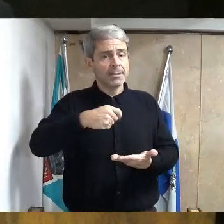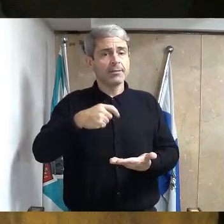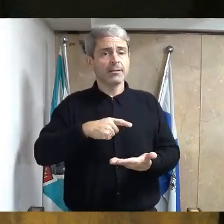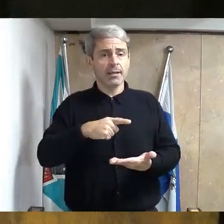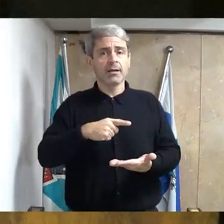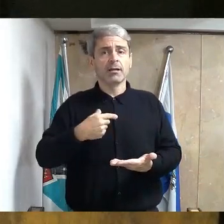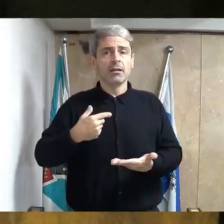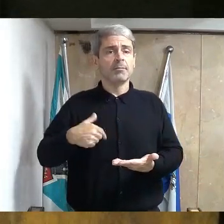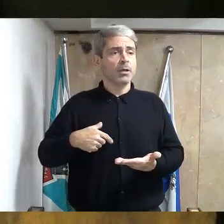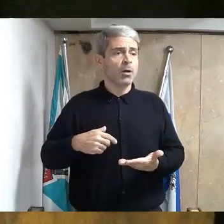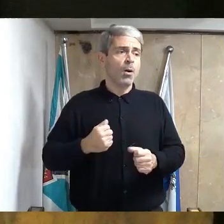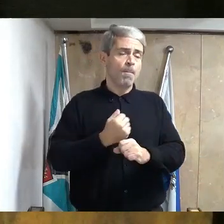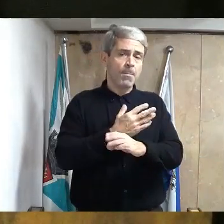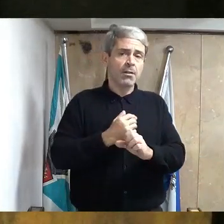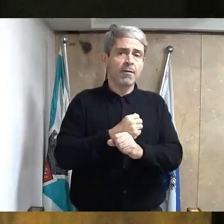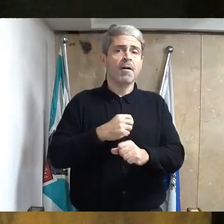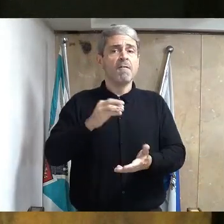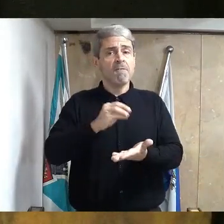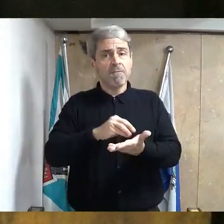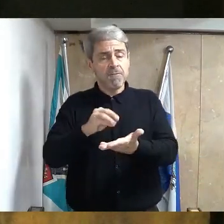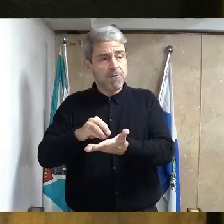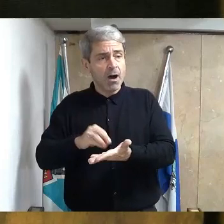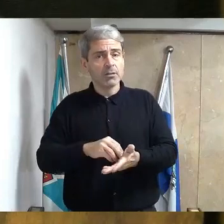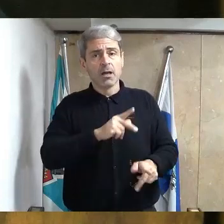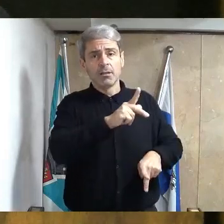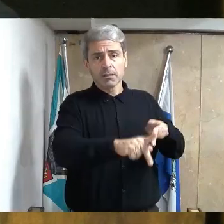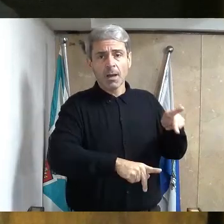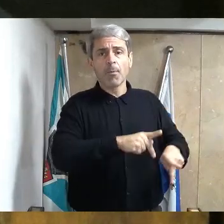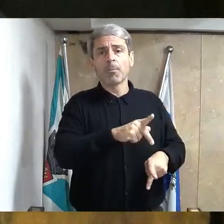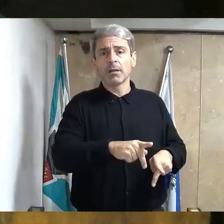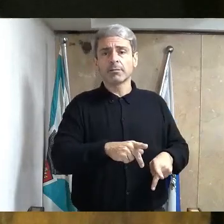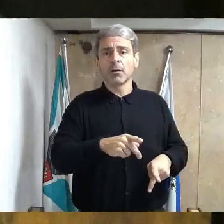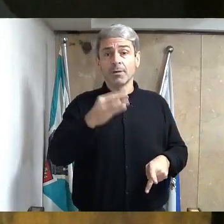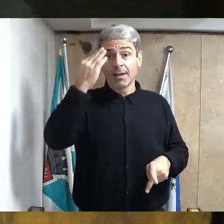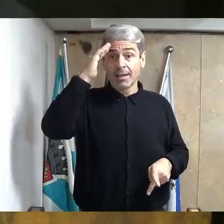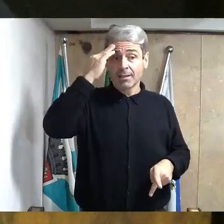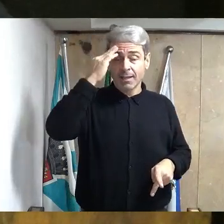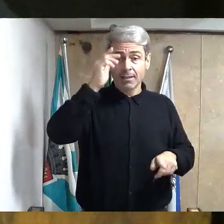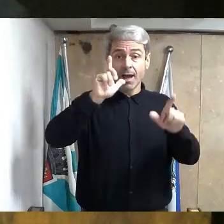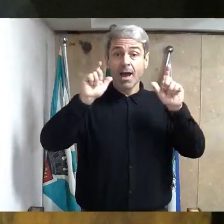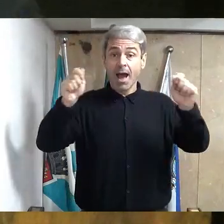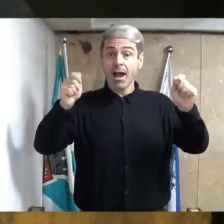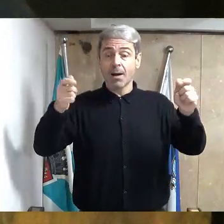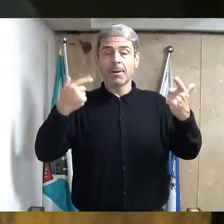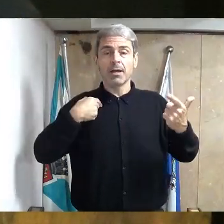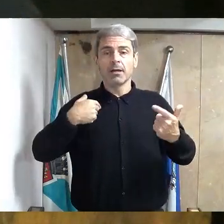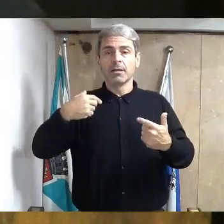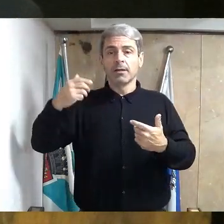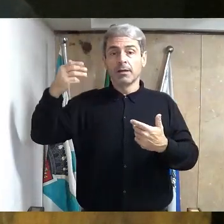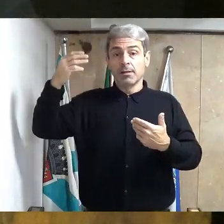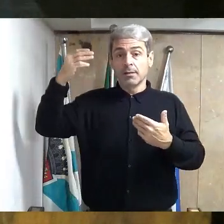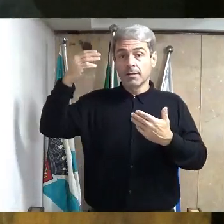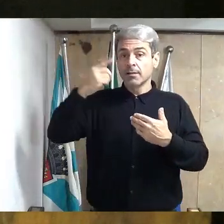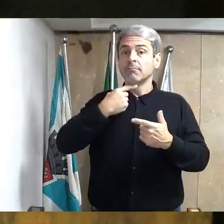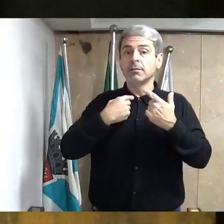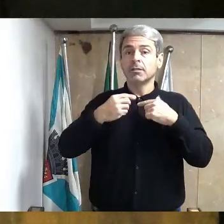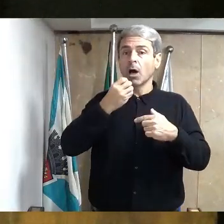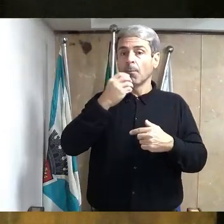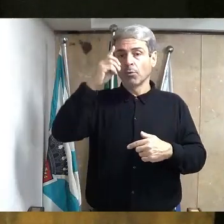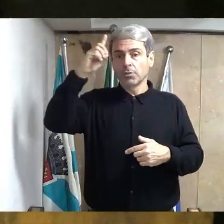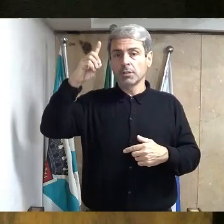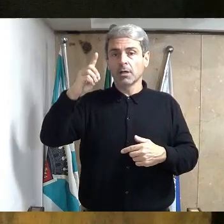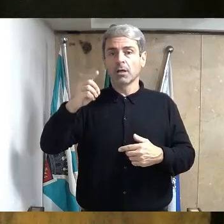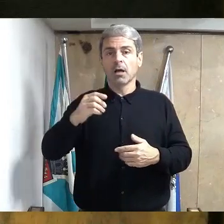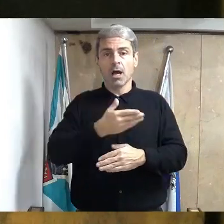que o município merece, mas falta ainda que a população adere a essas campanhas. Quero aqui desejar um bom dia a todos e agradecer e muito